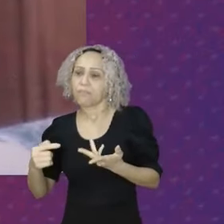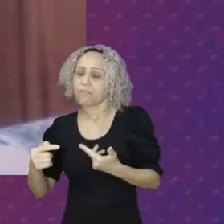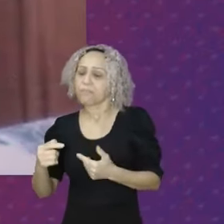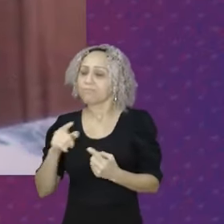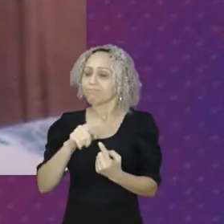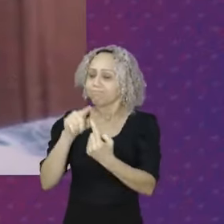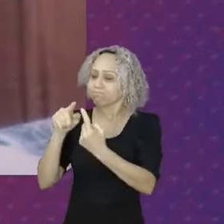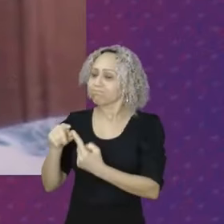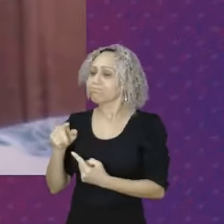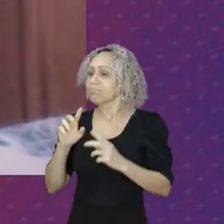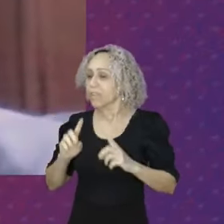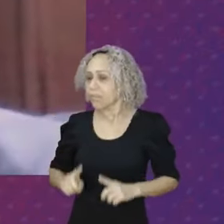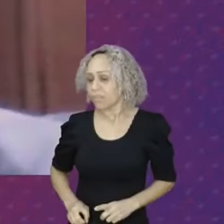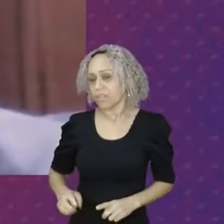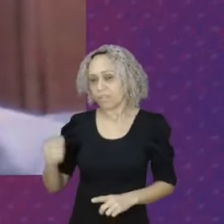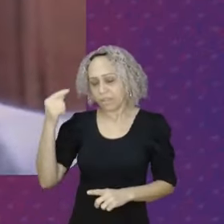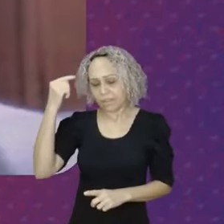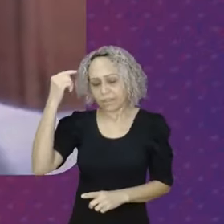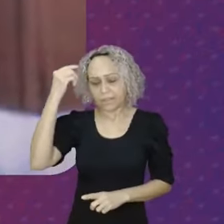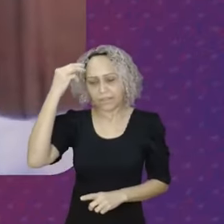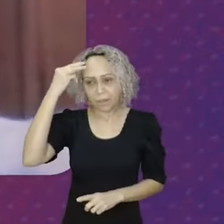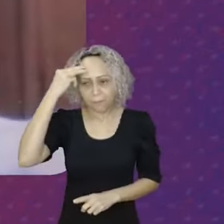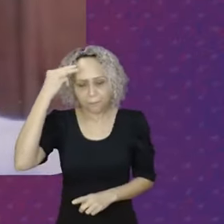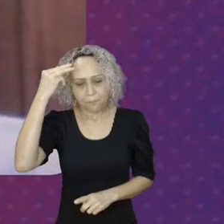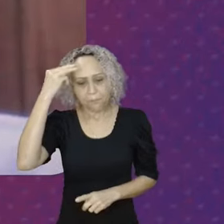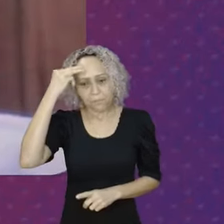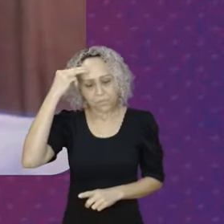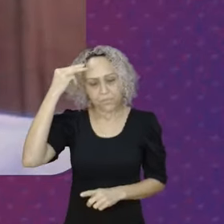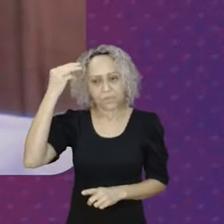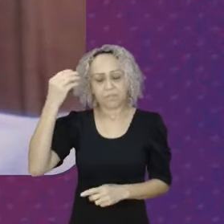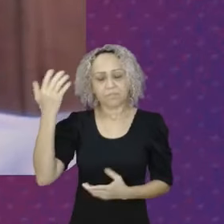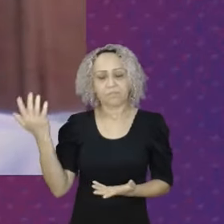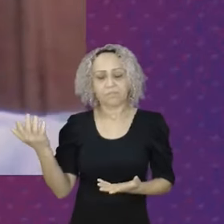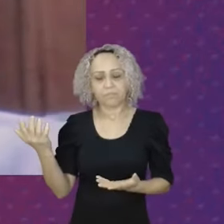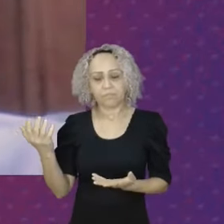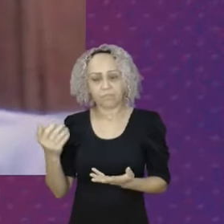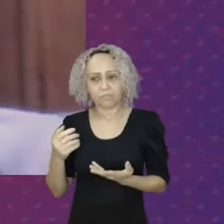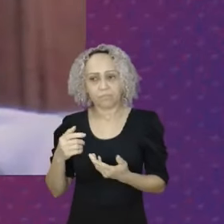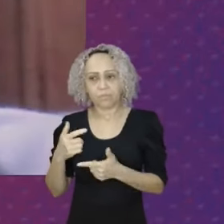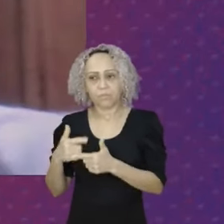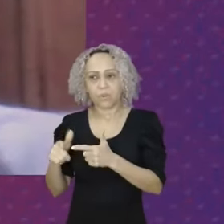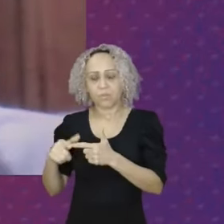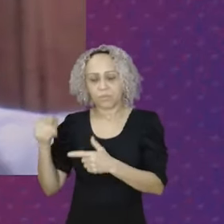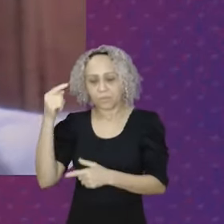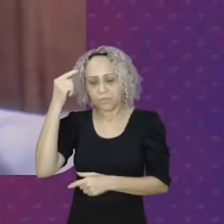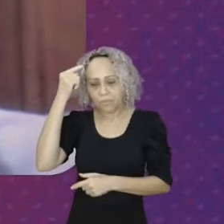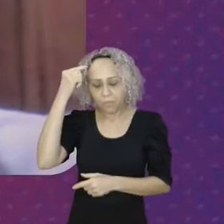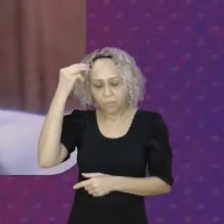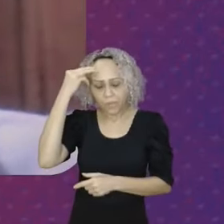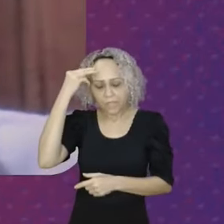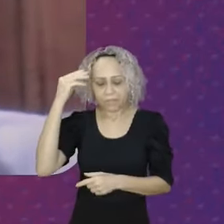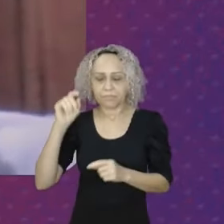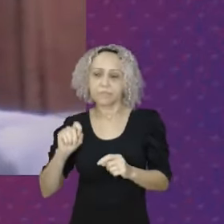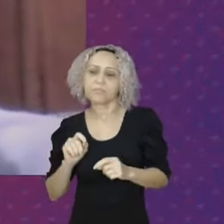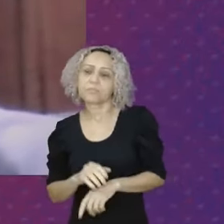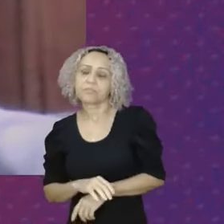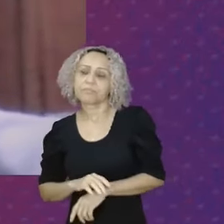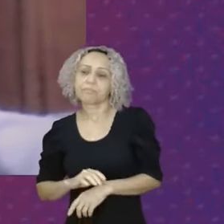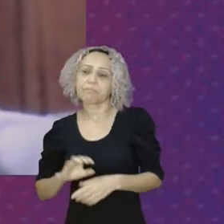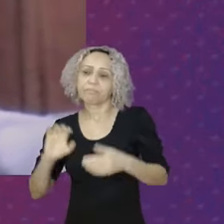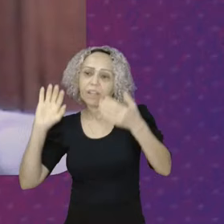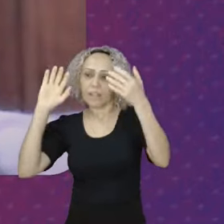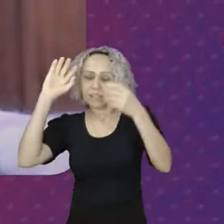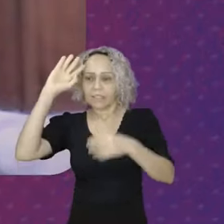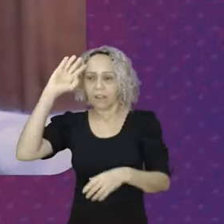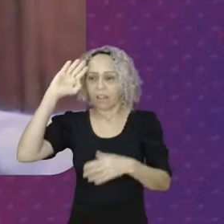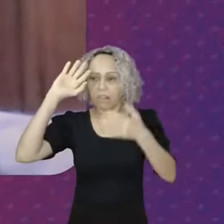deficiência psicosocial eh a pelo a da violência de 2021 se eu não me engano né Eh qu se diz assim diz